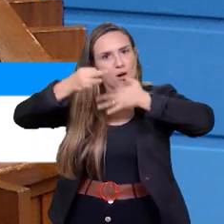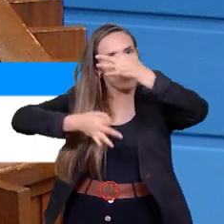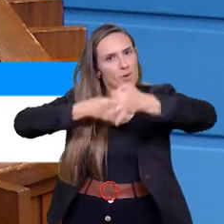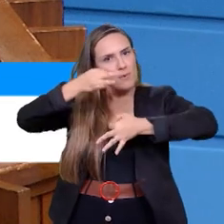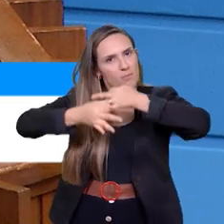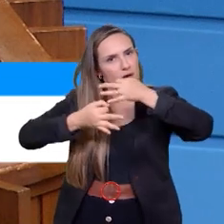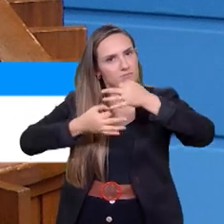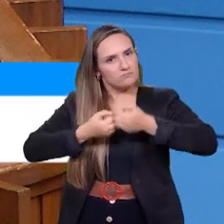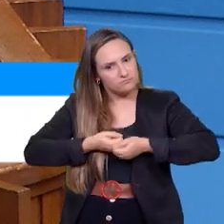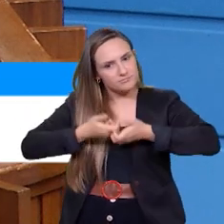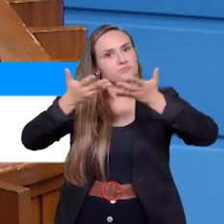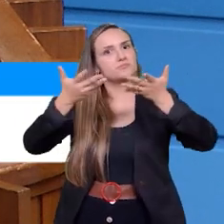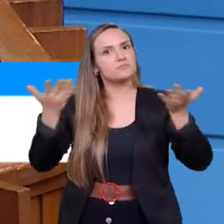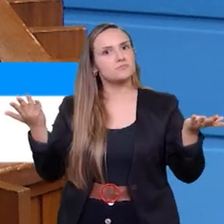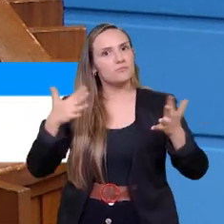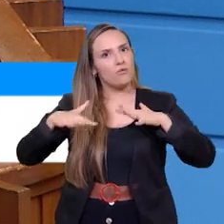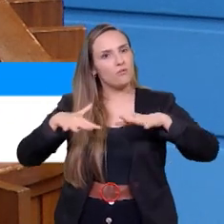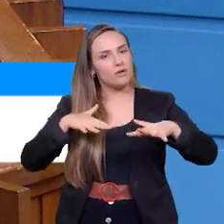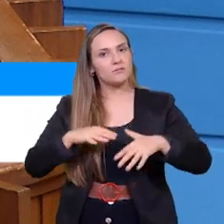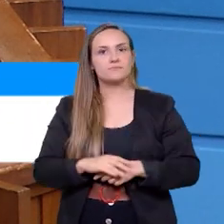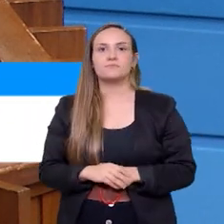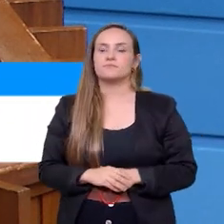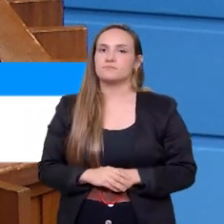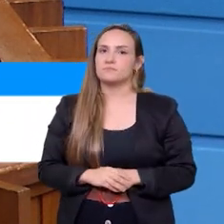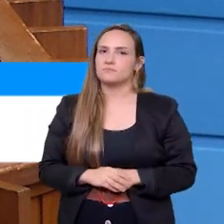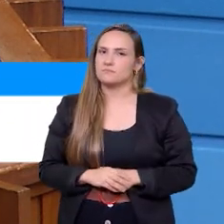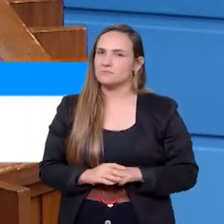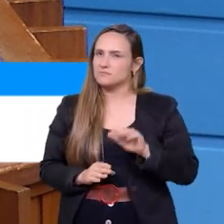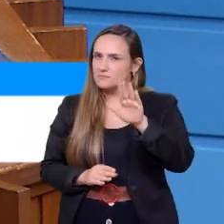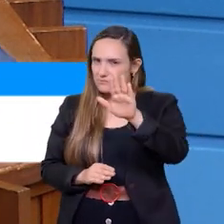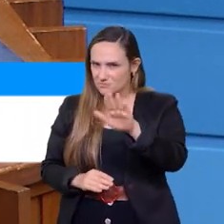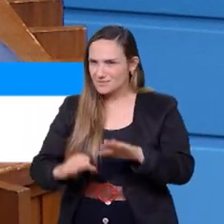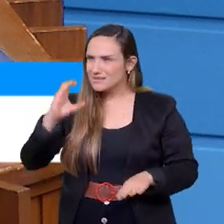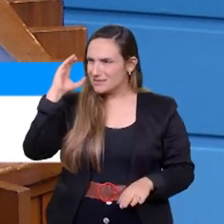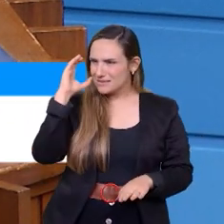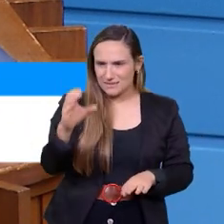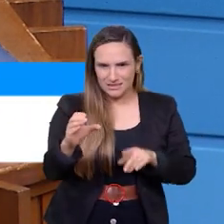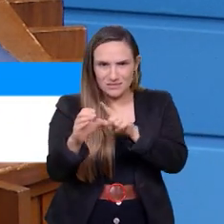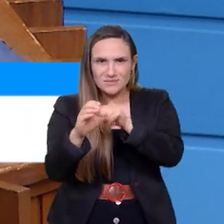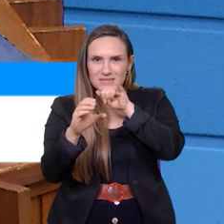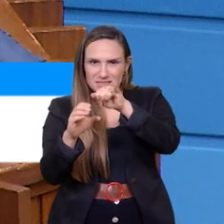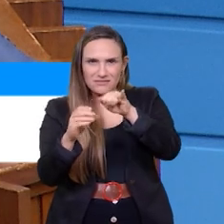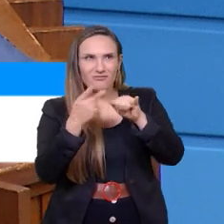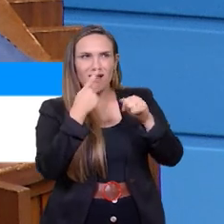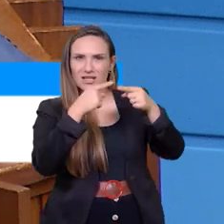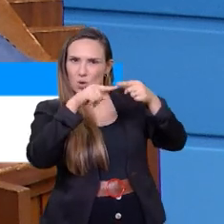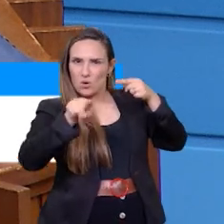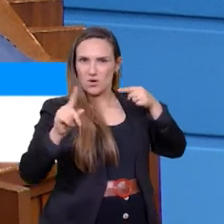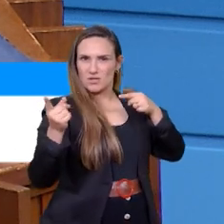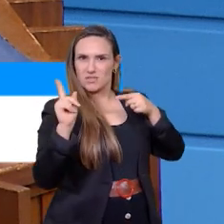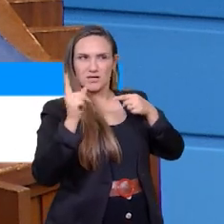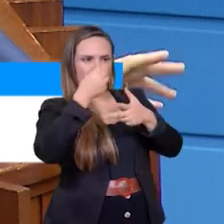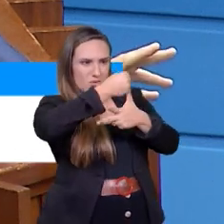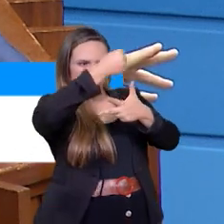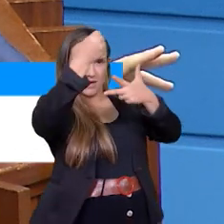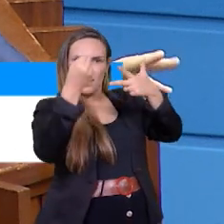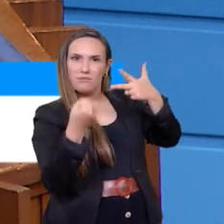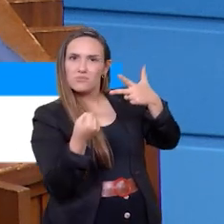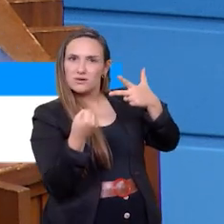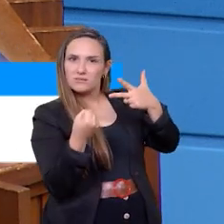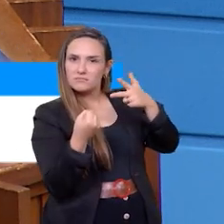da liberdade de expressão de movimentos é crime criticar poderes